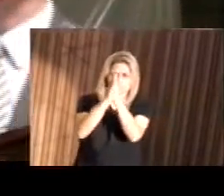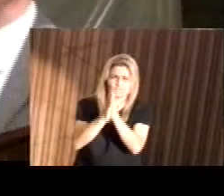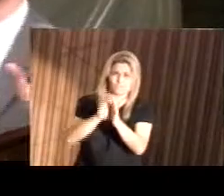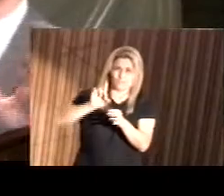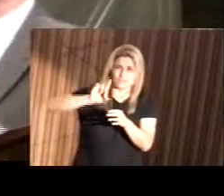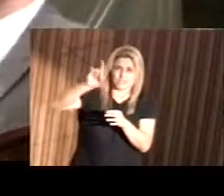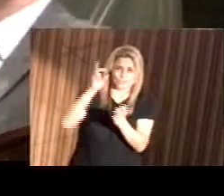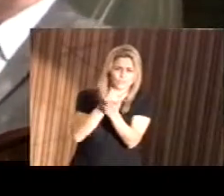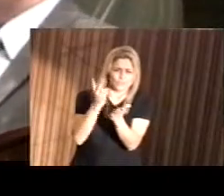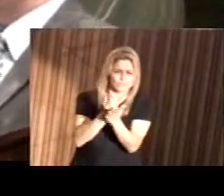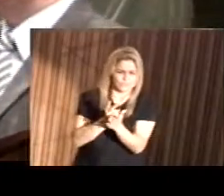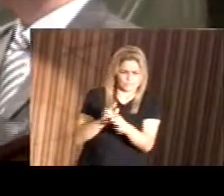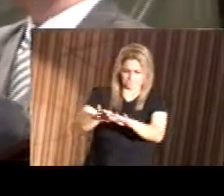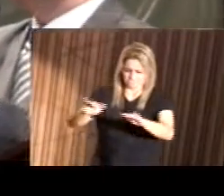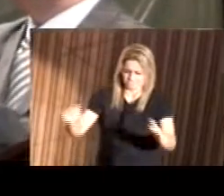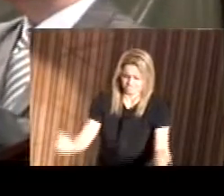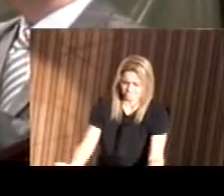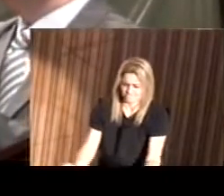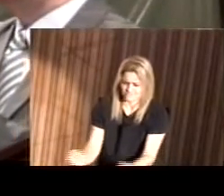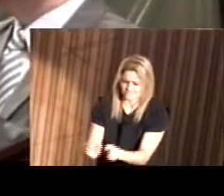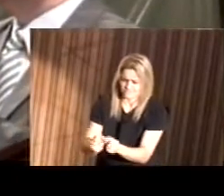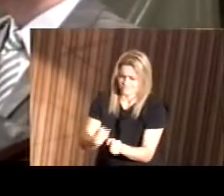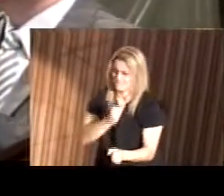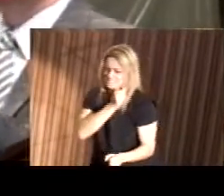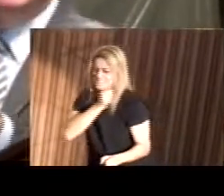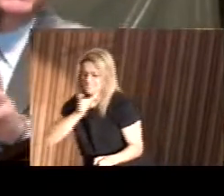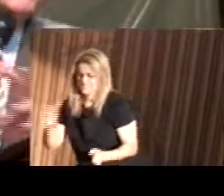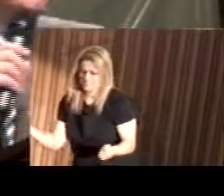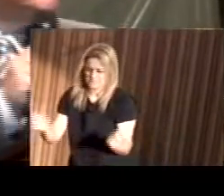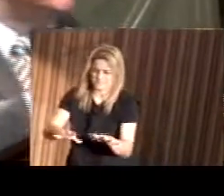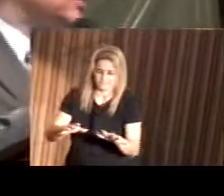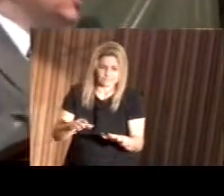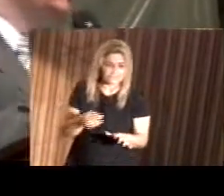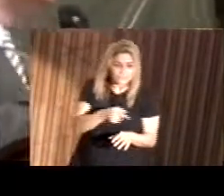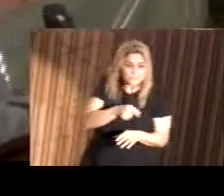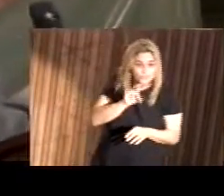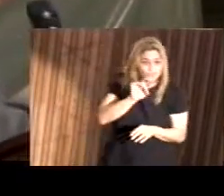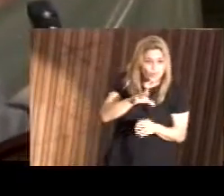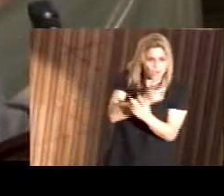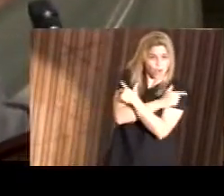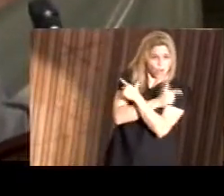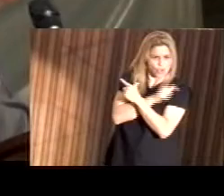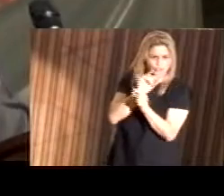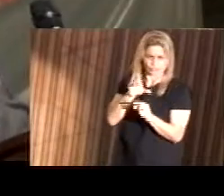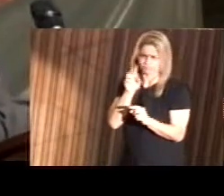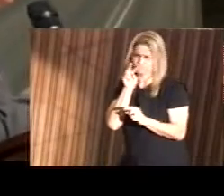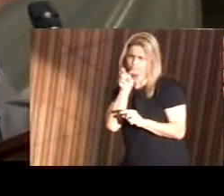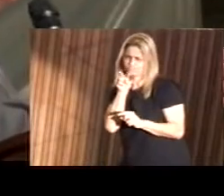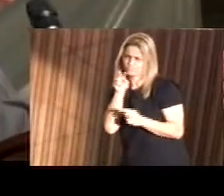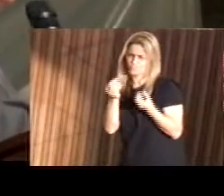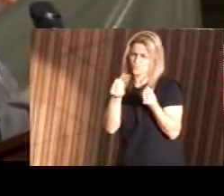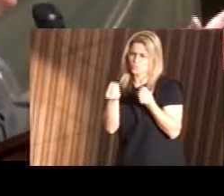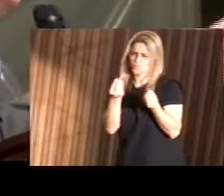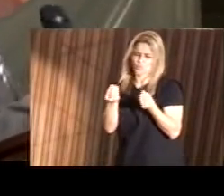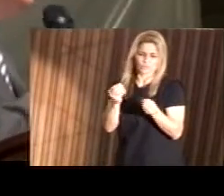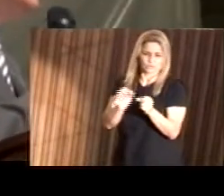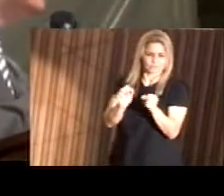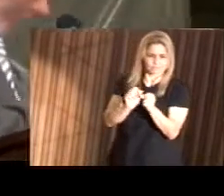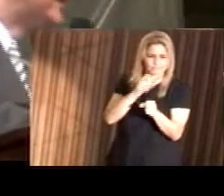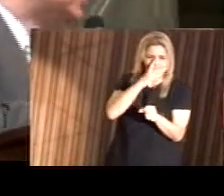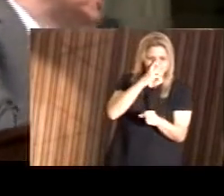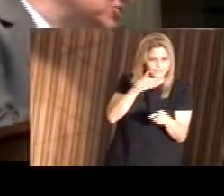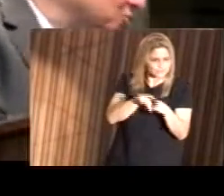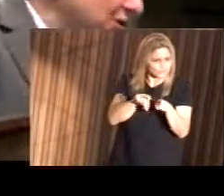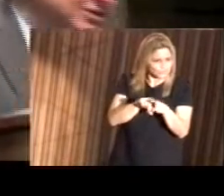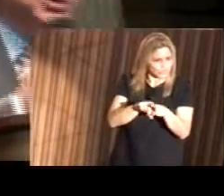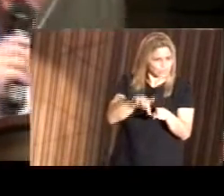tinha só, quem sabe, alguns animaizinhos e algum tipo de carruagem ou carro para